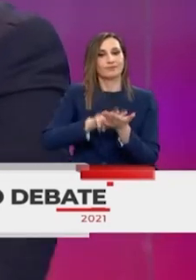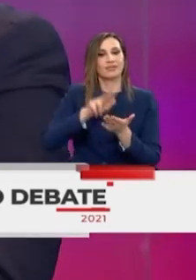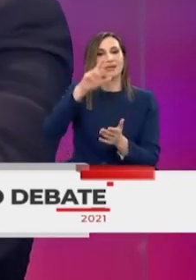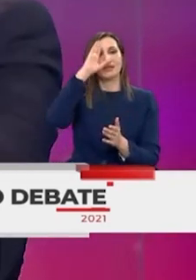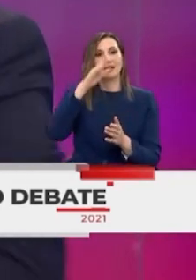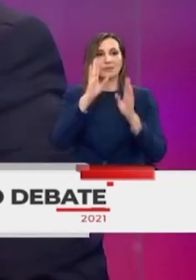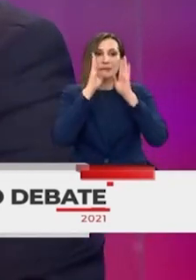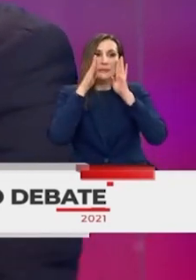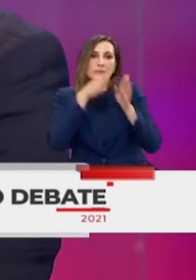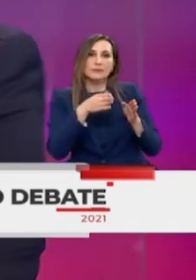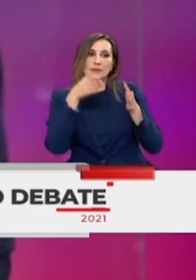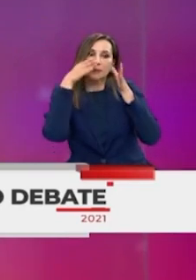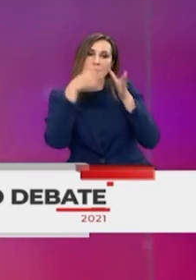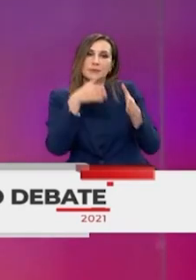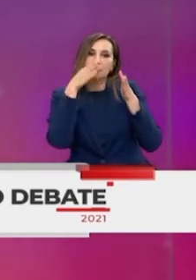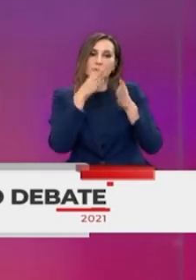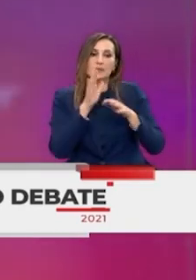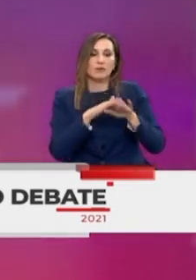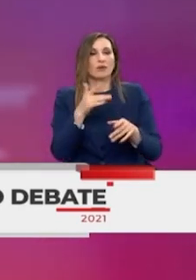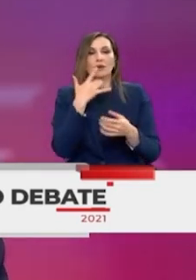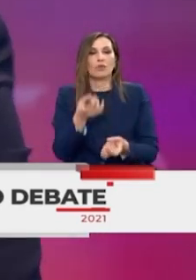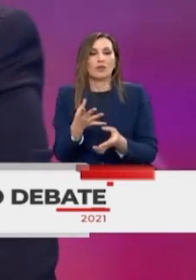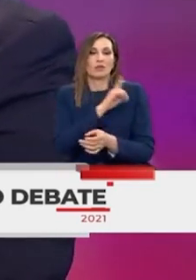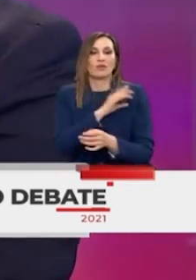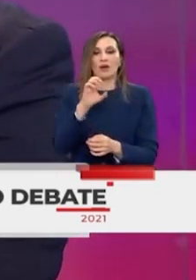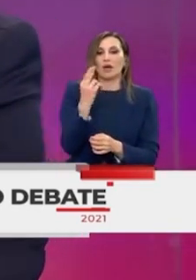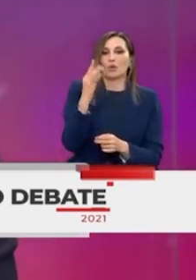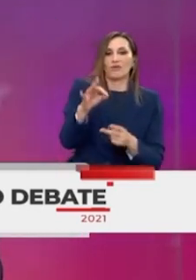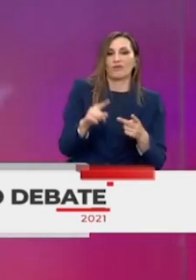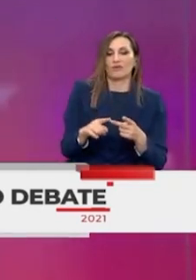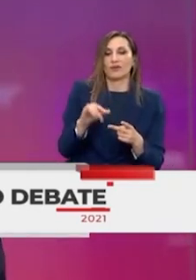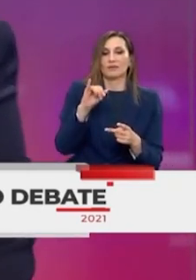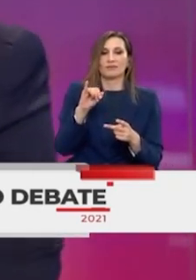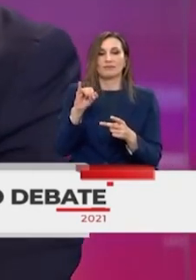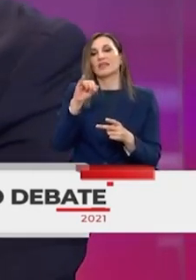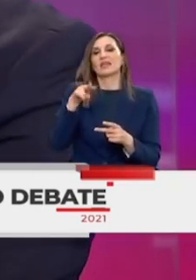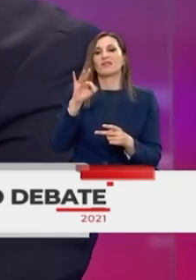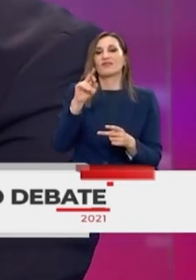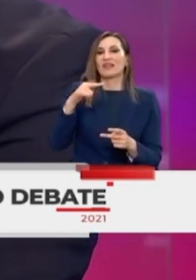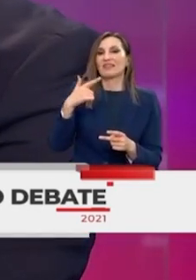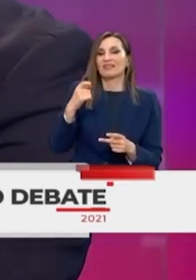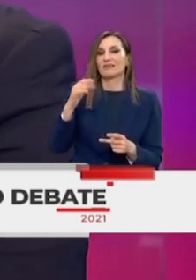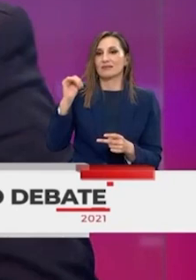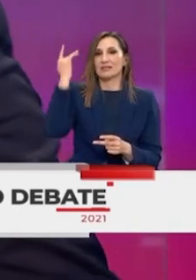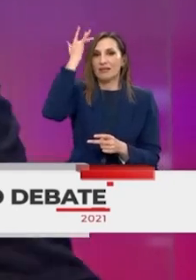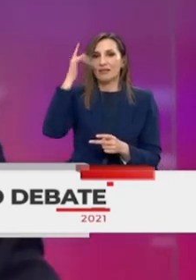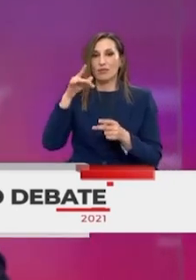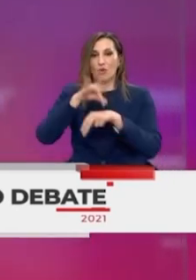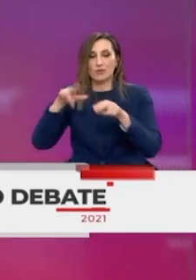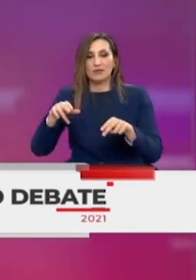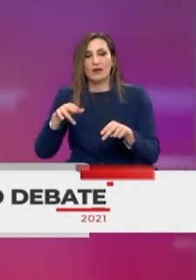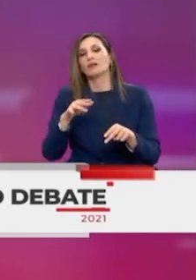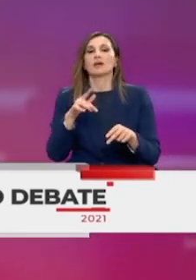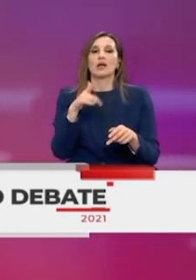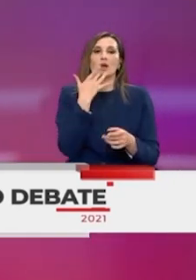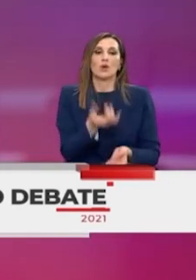cegueira ideológica enorme e que não permite que privados, como a CUF, como o Infante Santo, que tiveram um papel fundamental nesta pandemia...